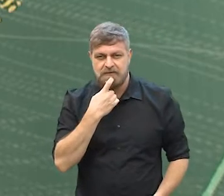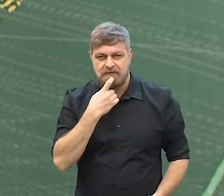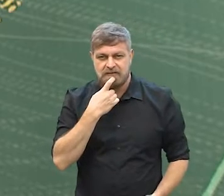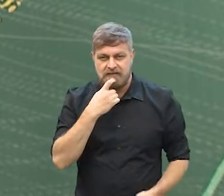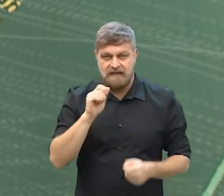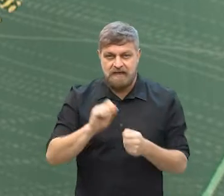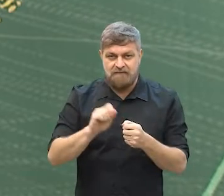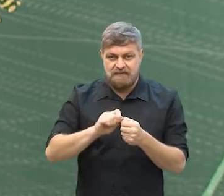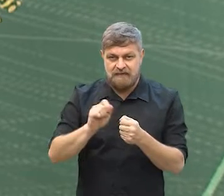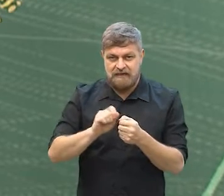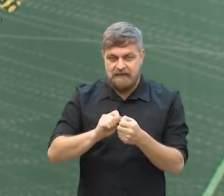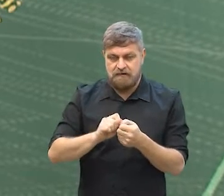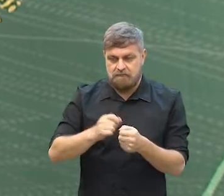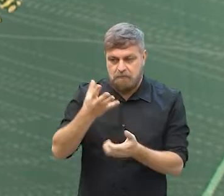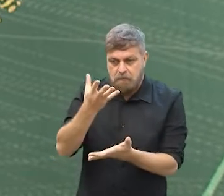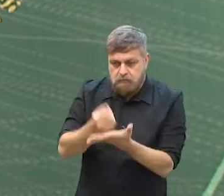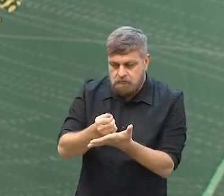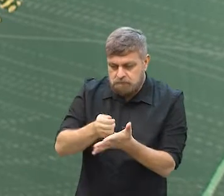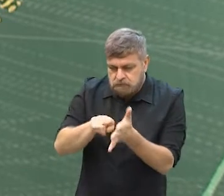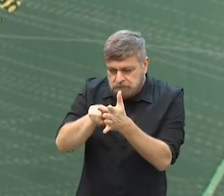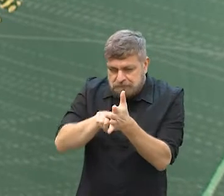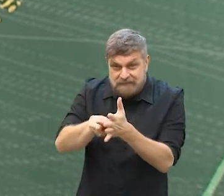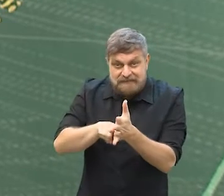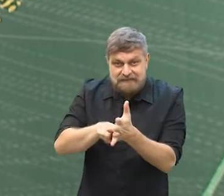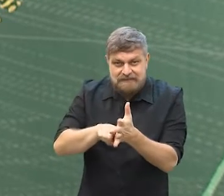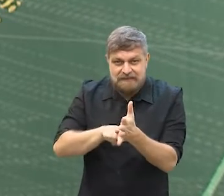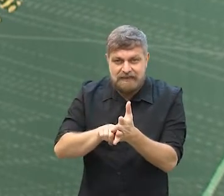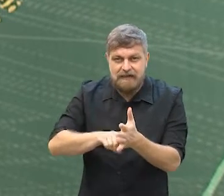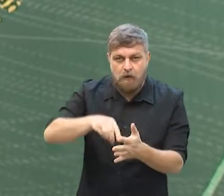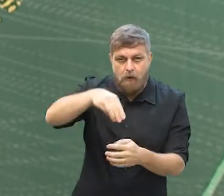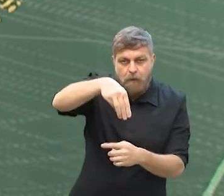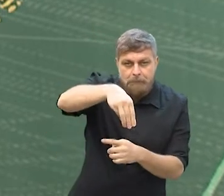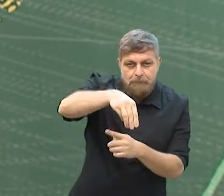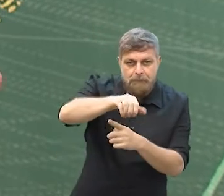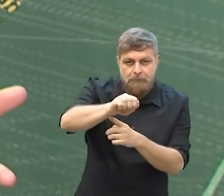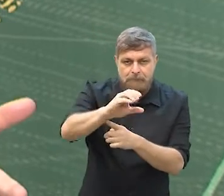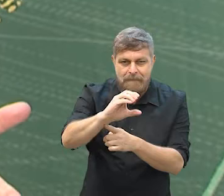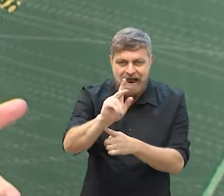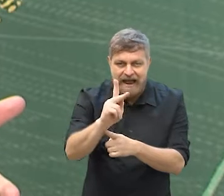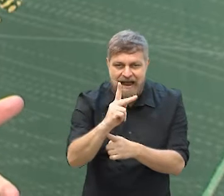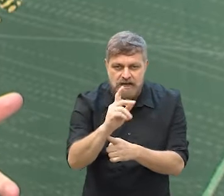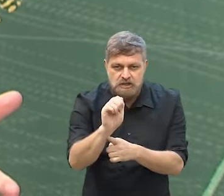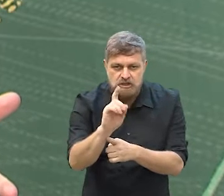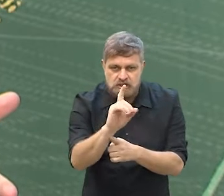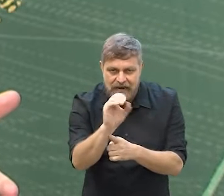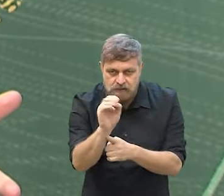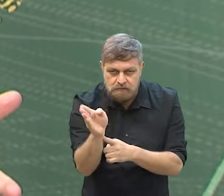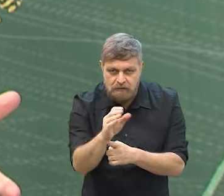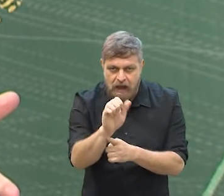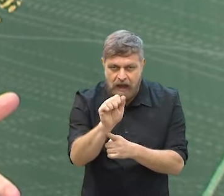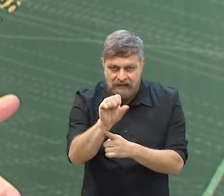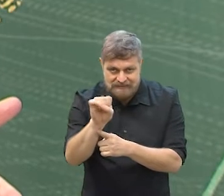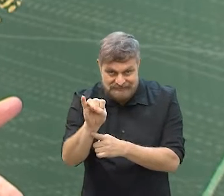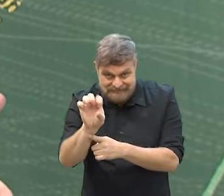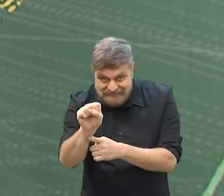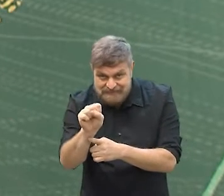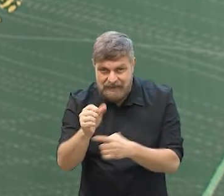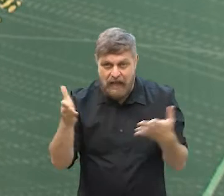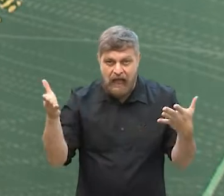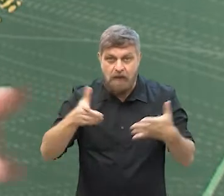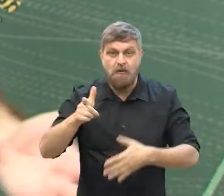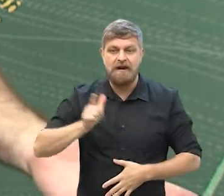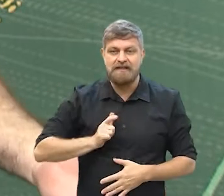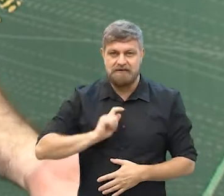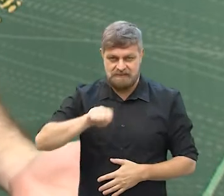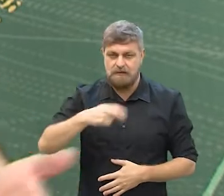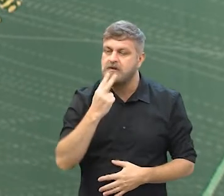acabaram reeditando obras de Machado de Assis que estão agora disponíveis na plataforma digital